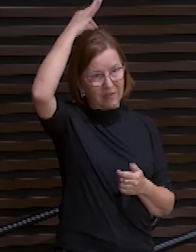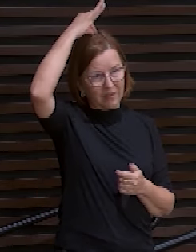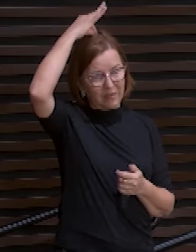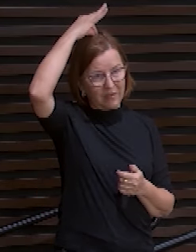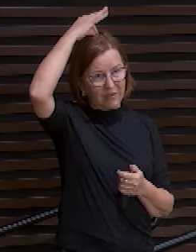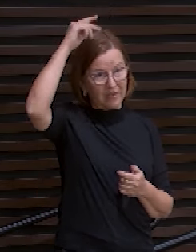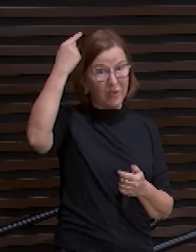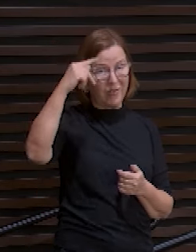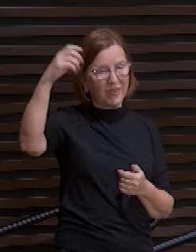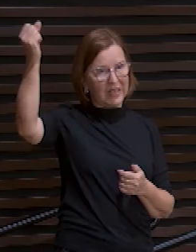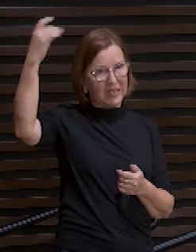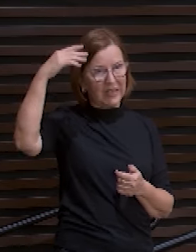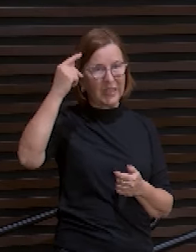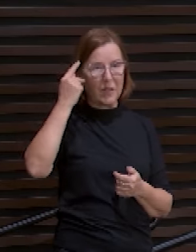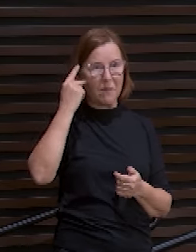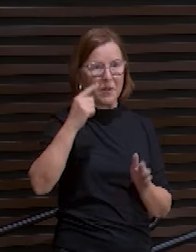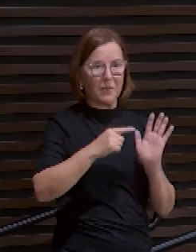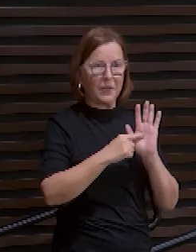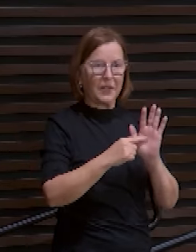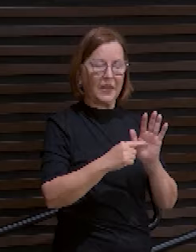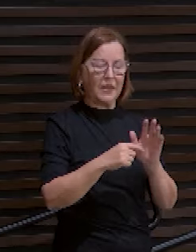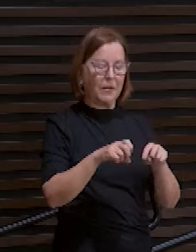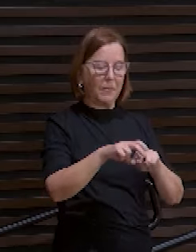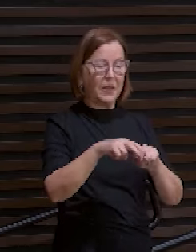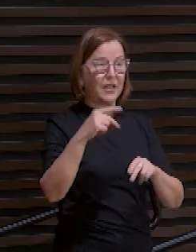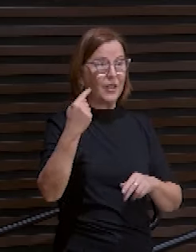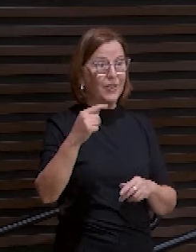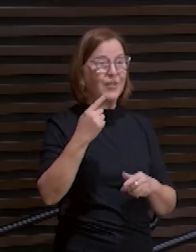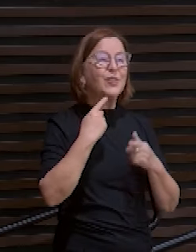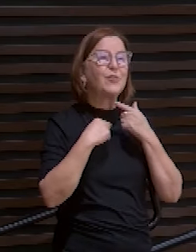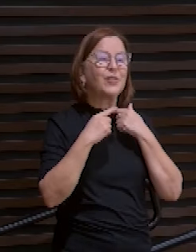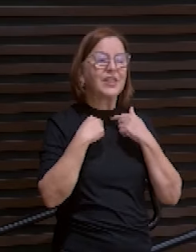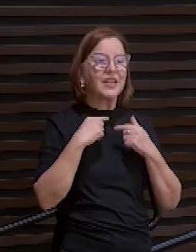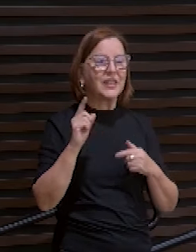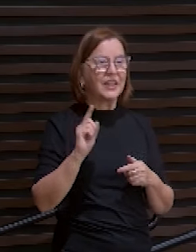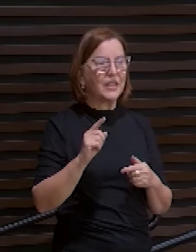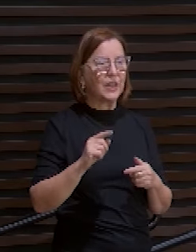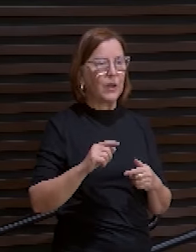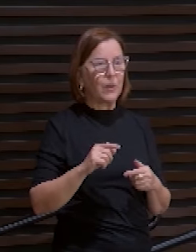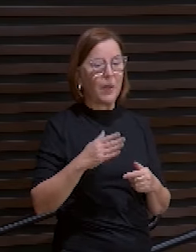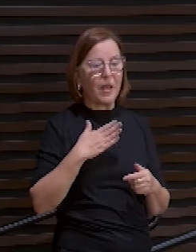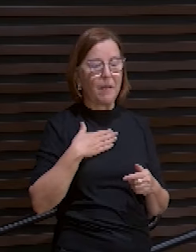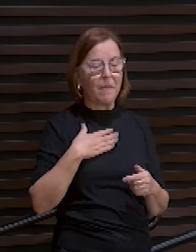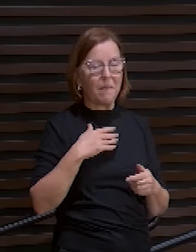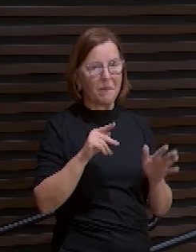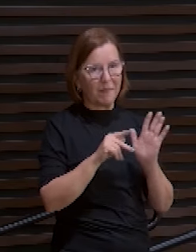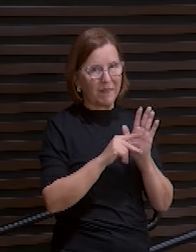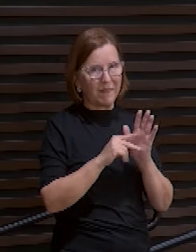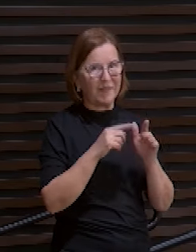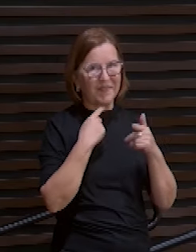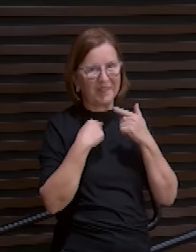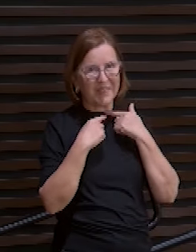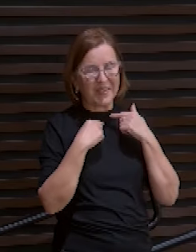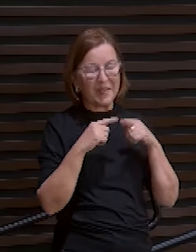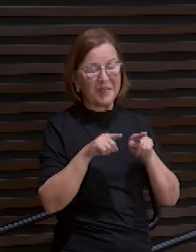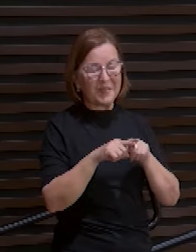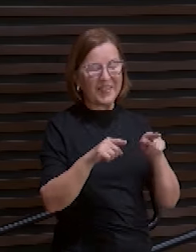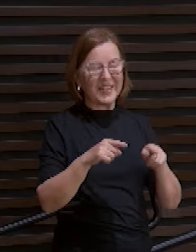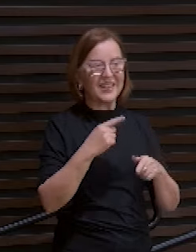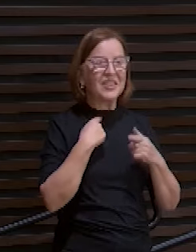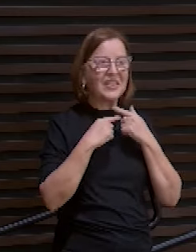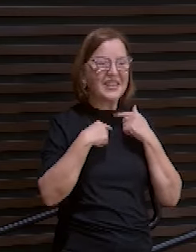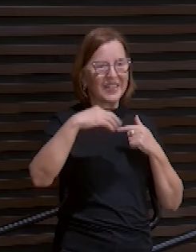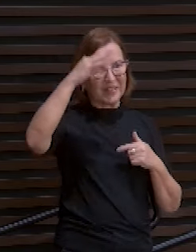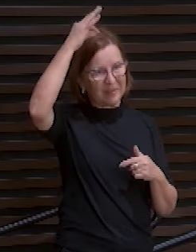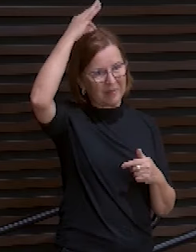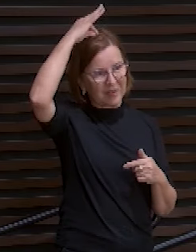Ele nos mostre segundo a sua vontade não segundo a minha vontade não segundo a sua vontade mas a vontade dele para